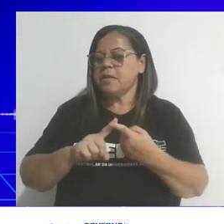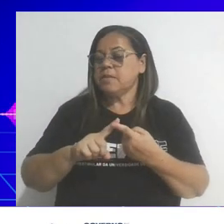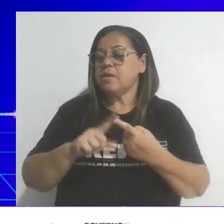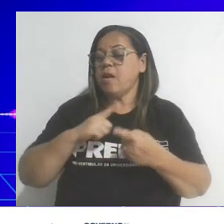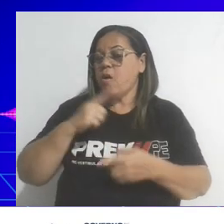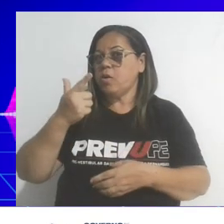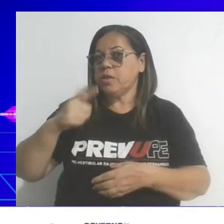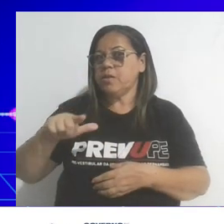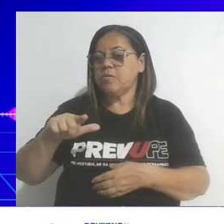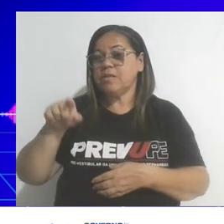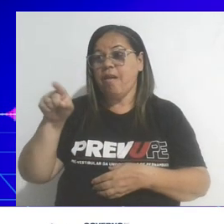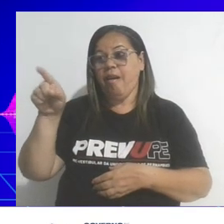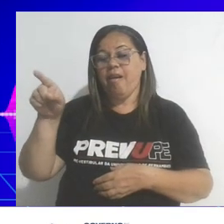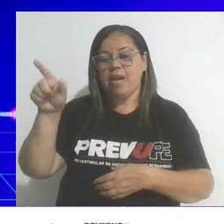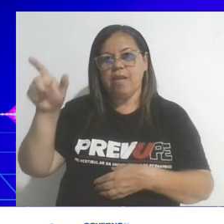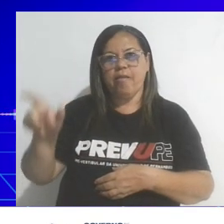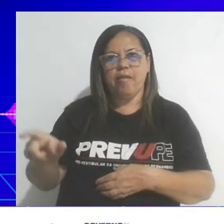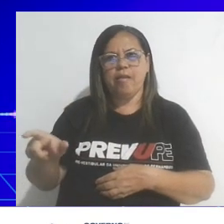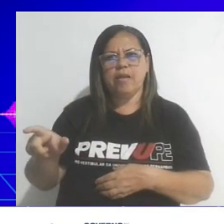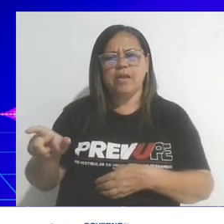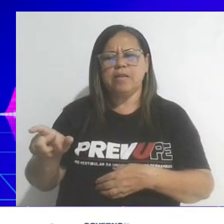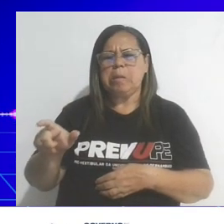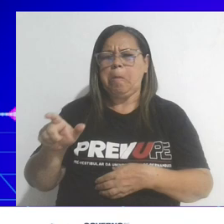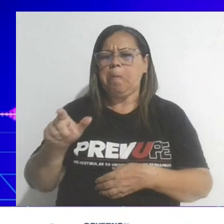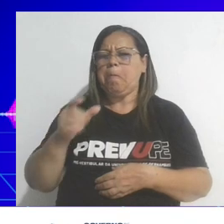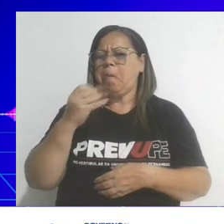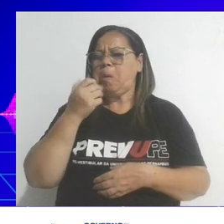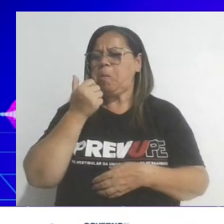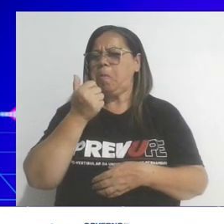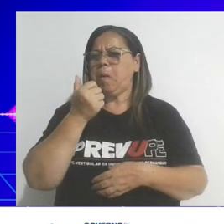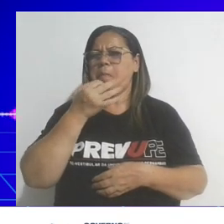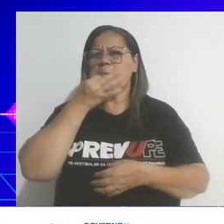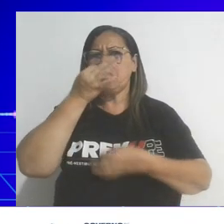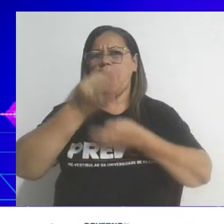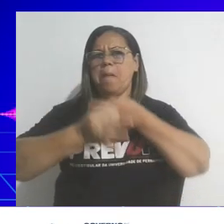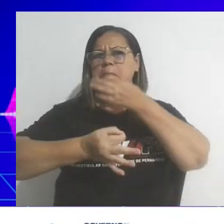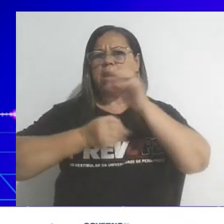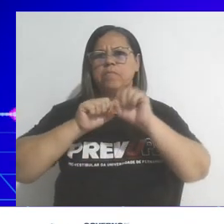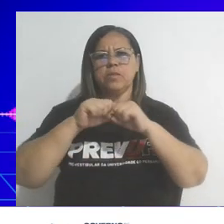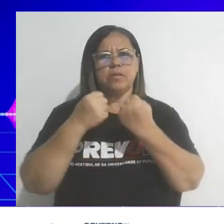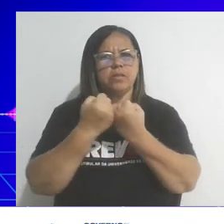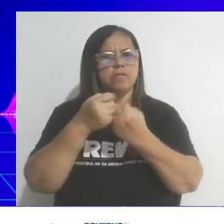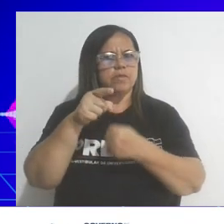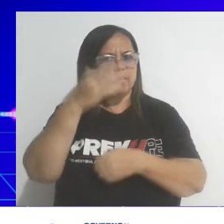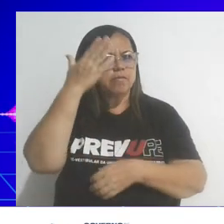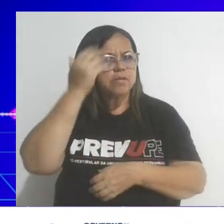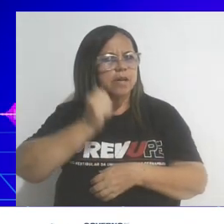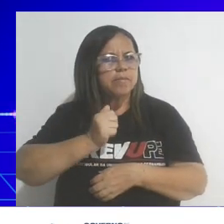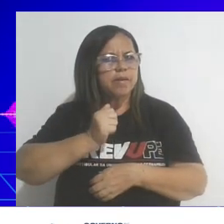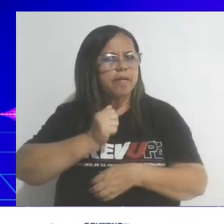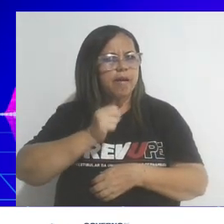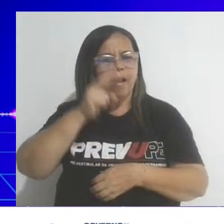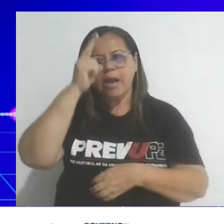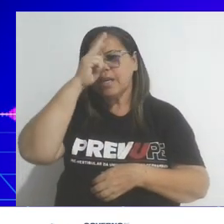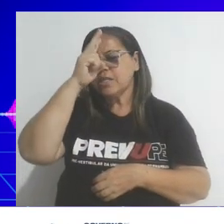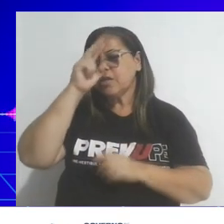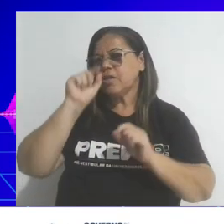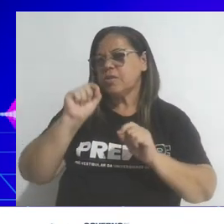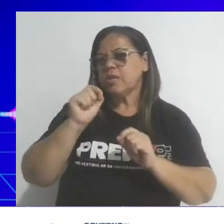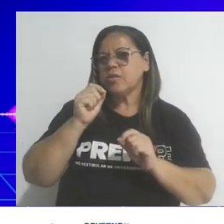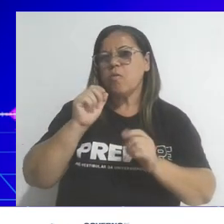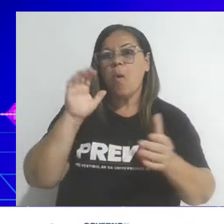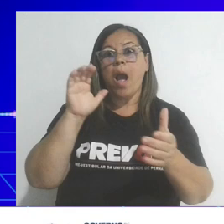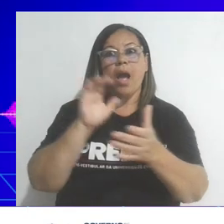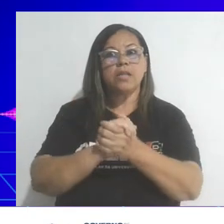ele também arrasava quando o assunto era crítica social e já n senhora sabe do que eu tô falando a história gira em torno de um casamento